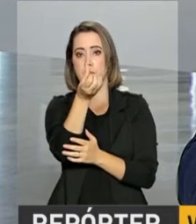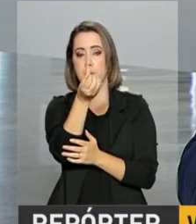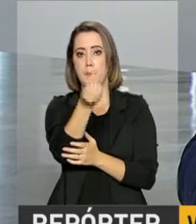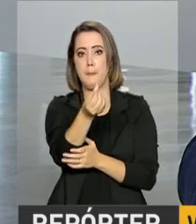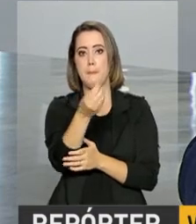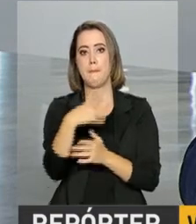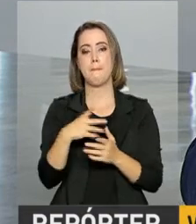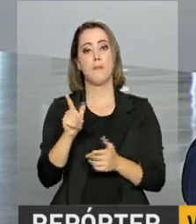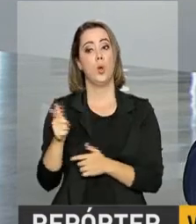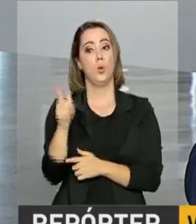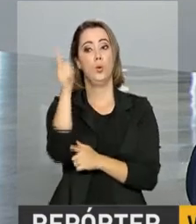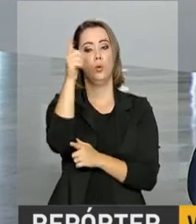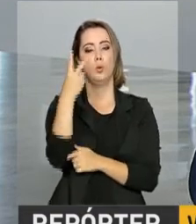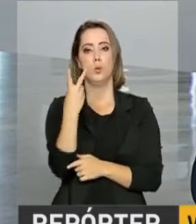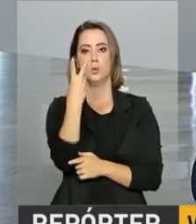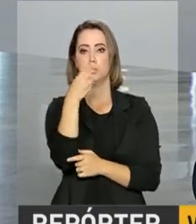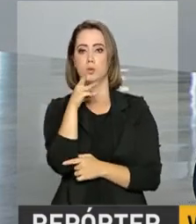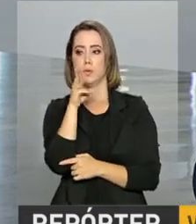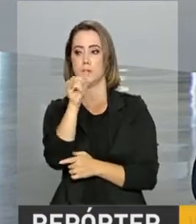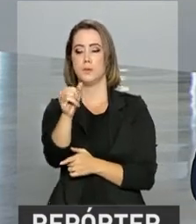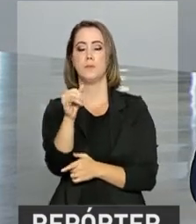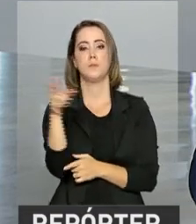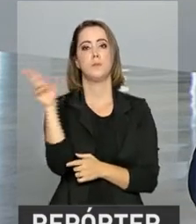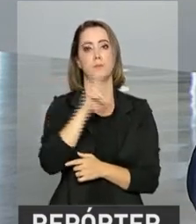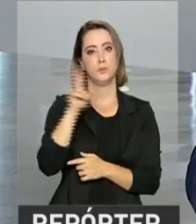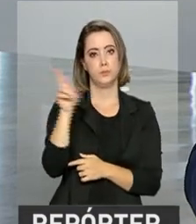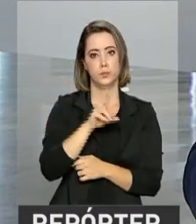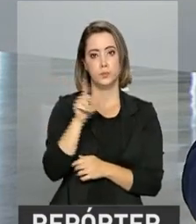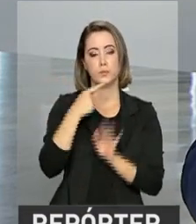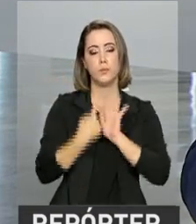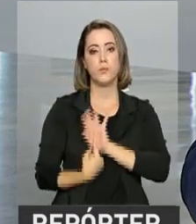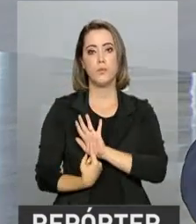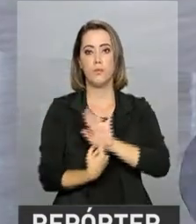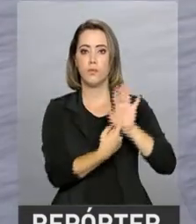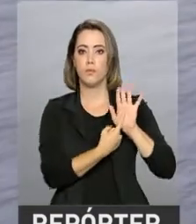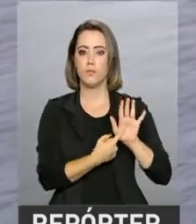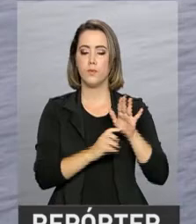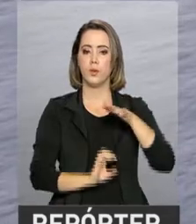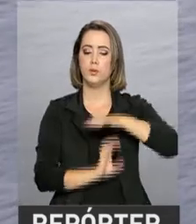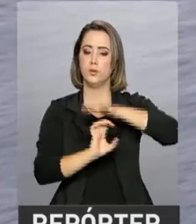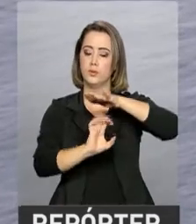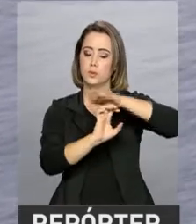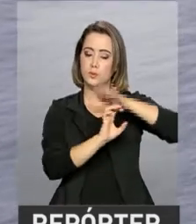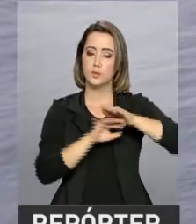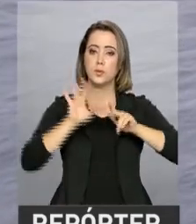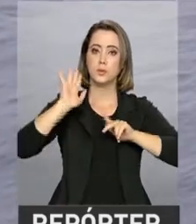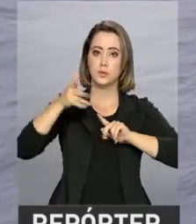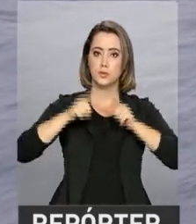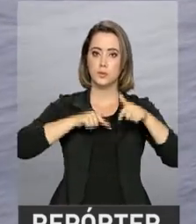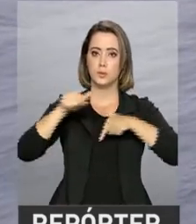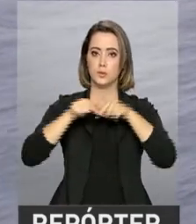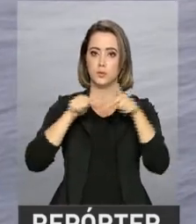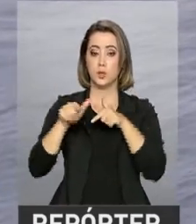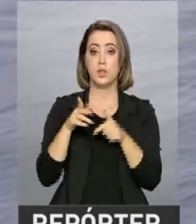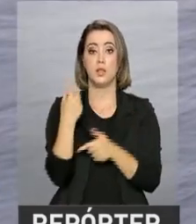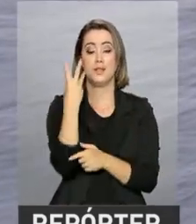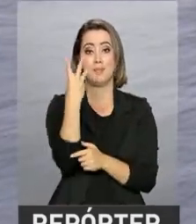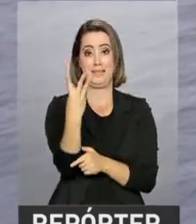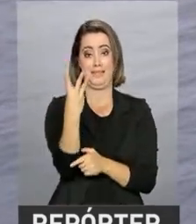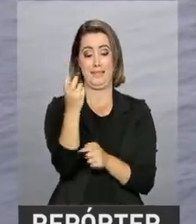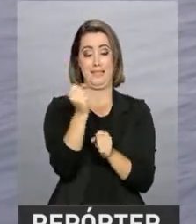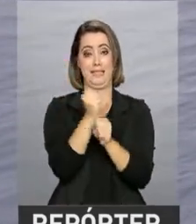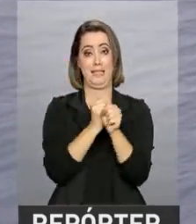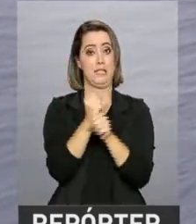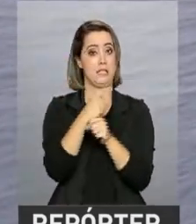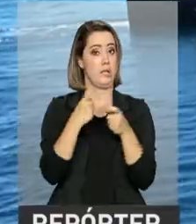dois bilhões e meio de reais isso mostra que a empresa que vinha operando já quase três anos no vermelho